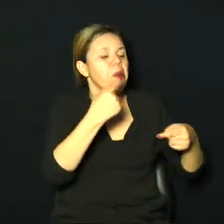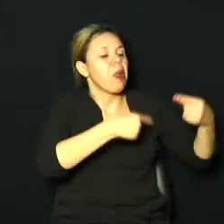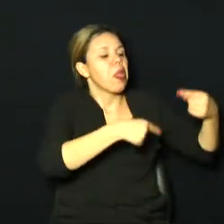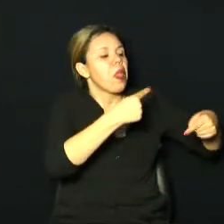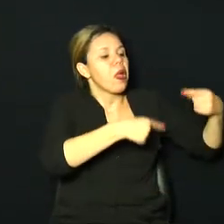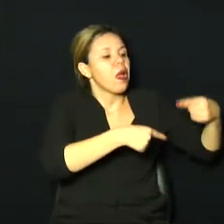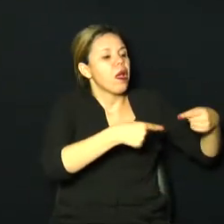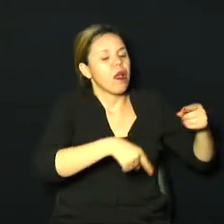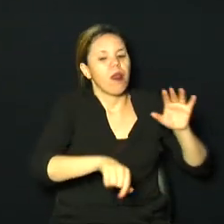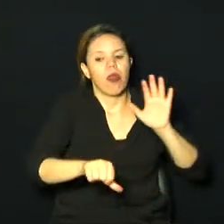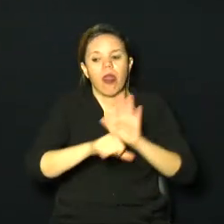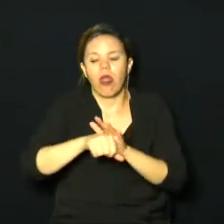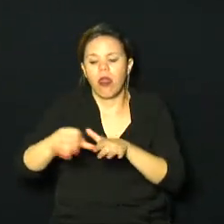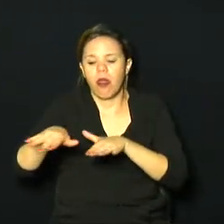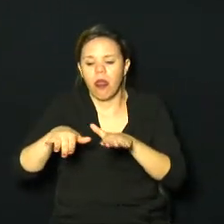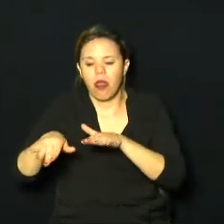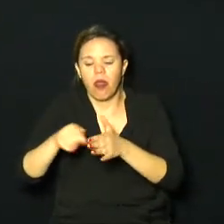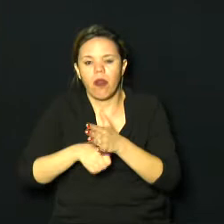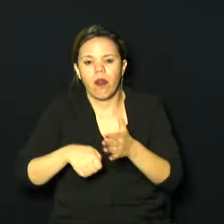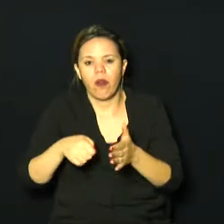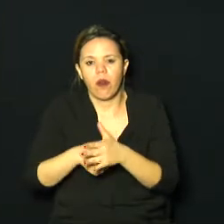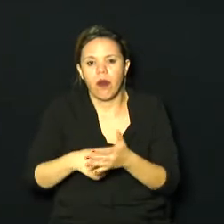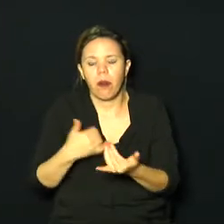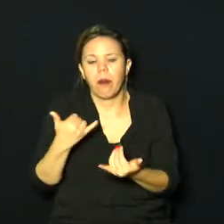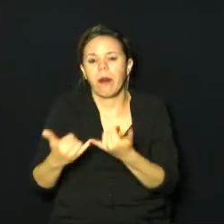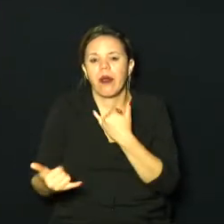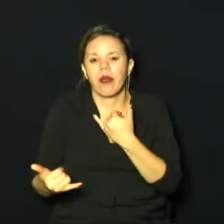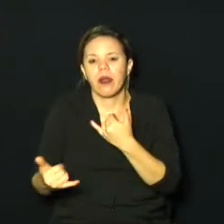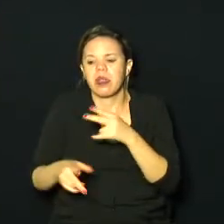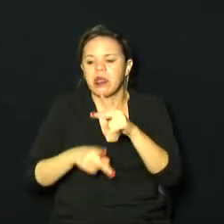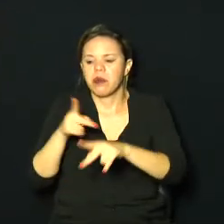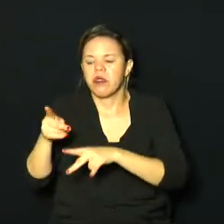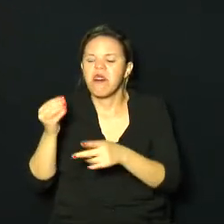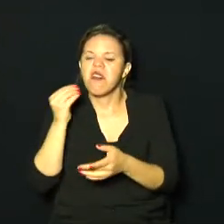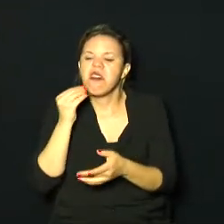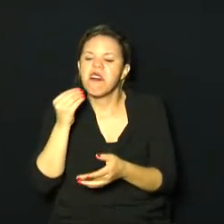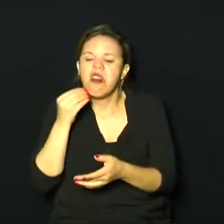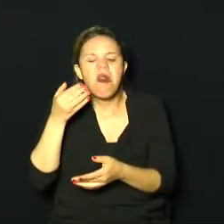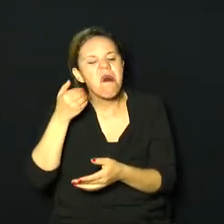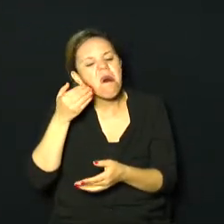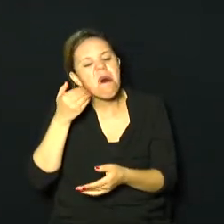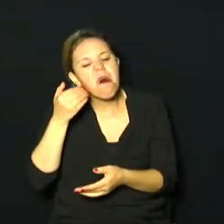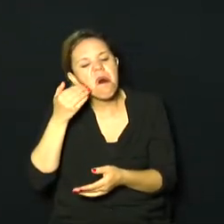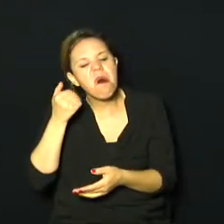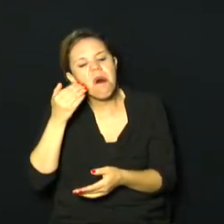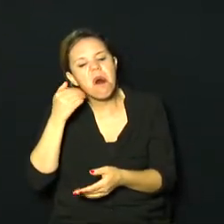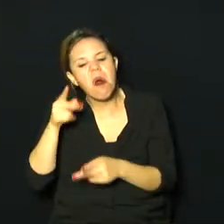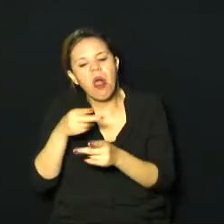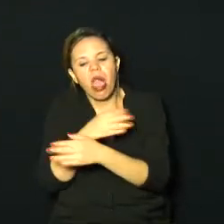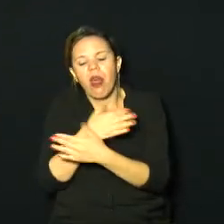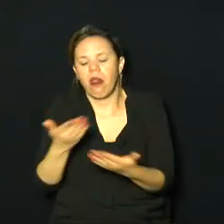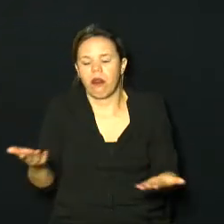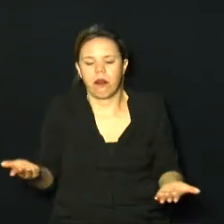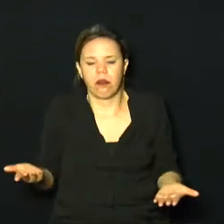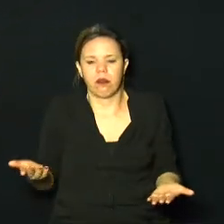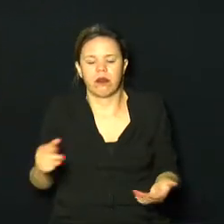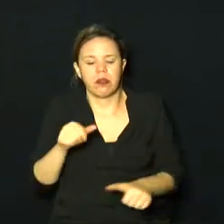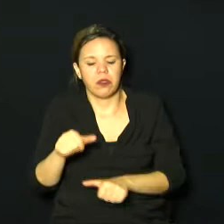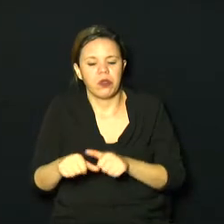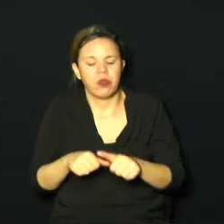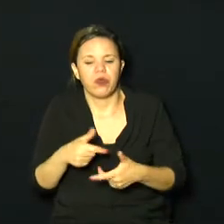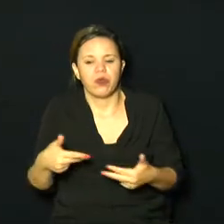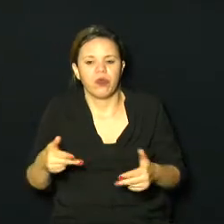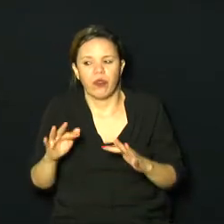que criminaliza o movimento, que é como se fosse um bando de oportunistas, né, sacanas, porque houve alteração